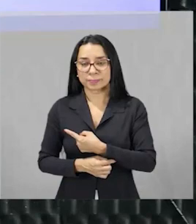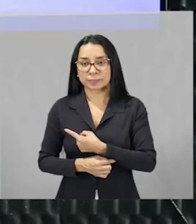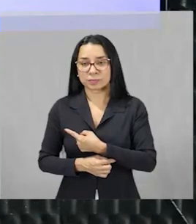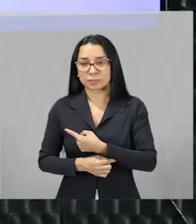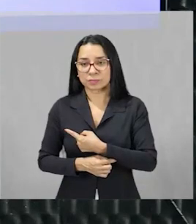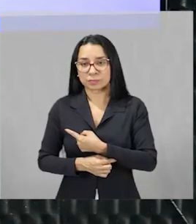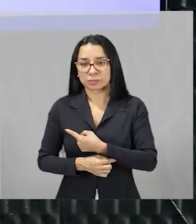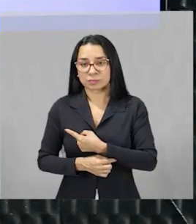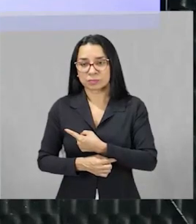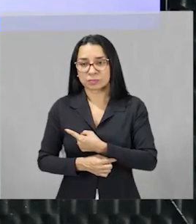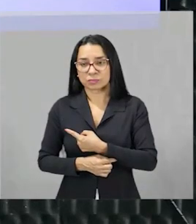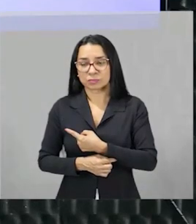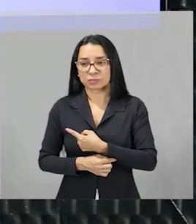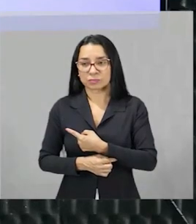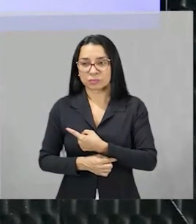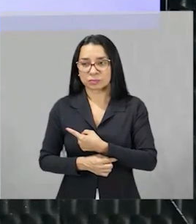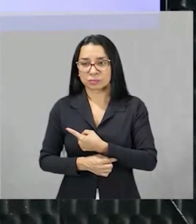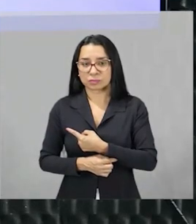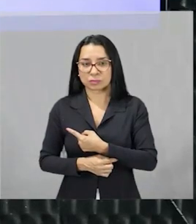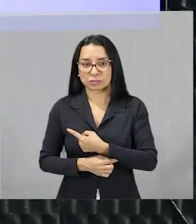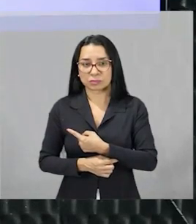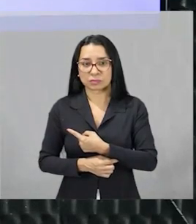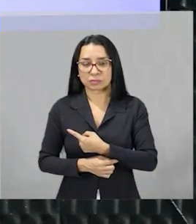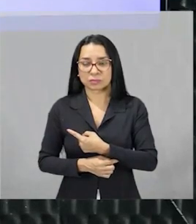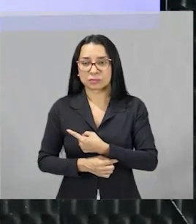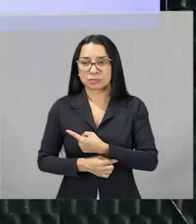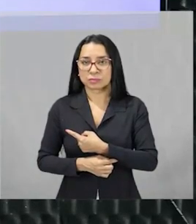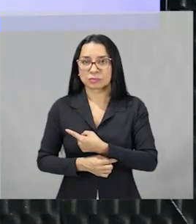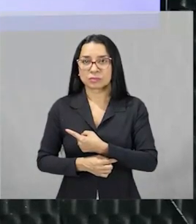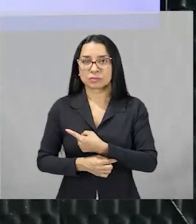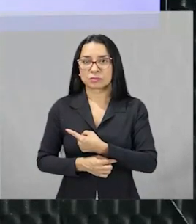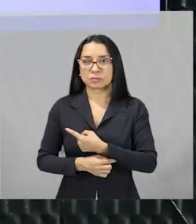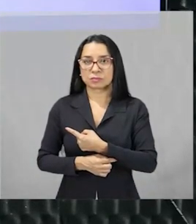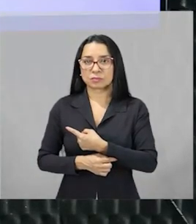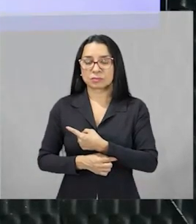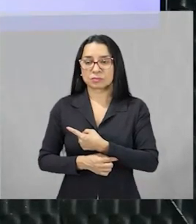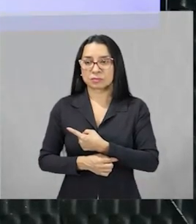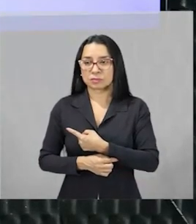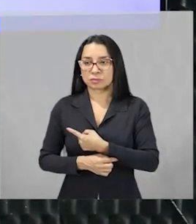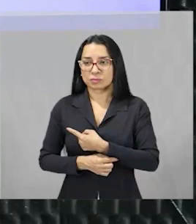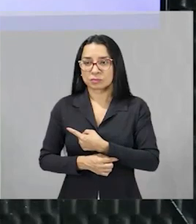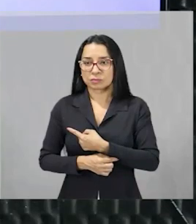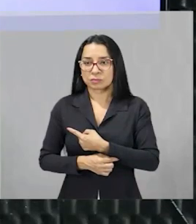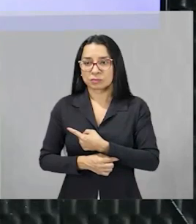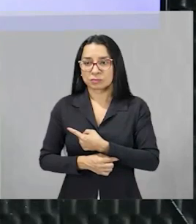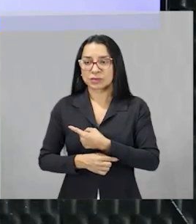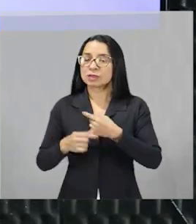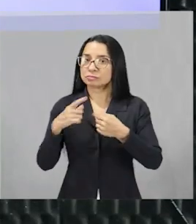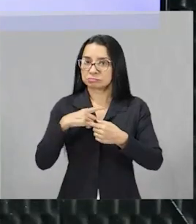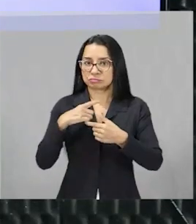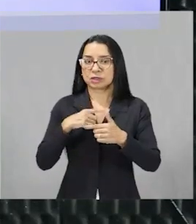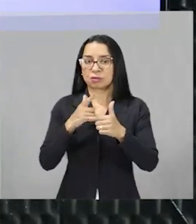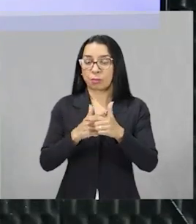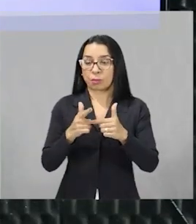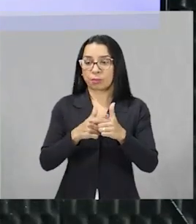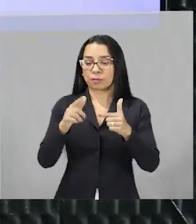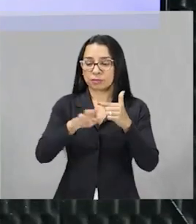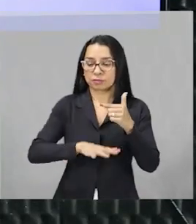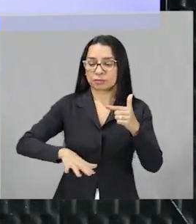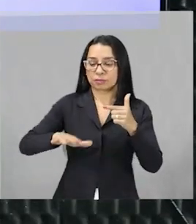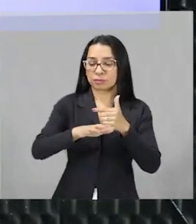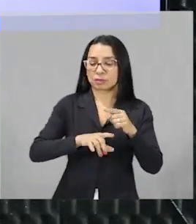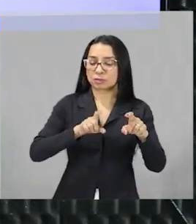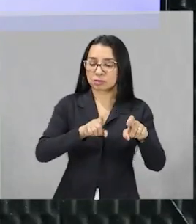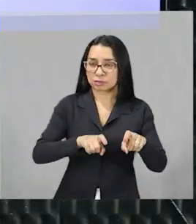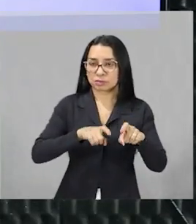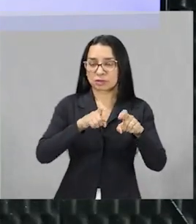é característica de espaços rurais, onde o processo de, ou seja, eu tenho um problema no espaço rural,